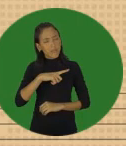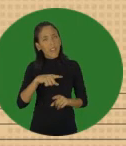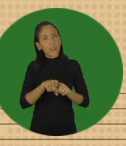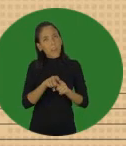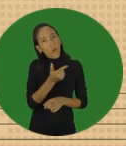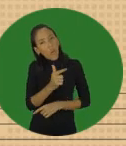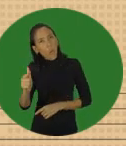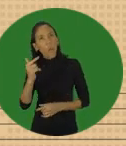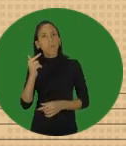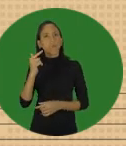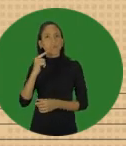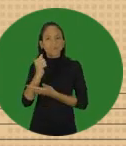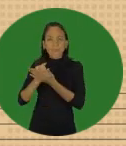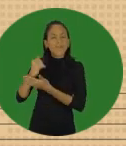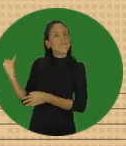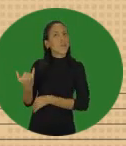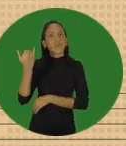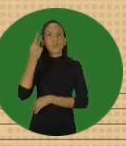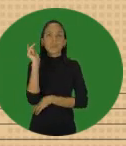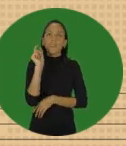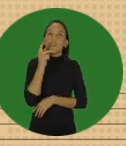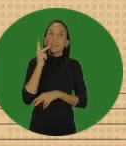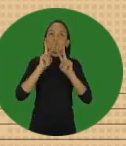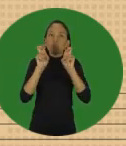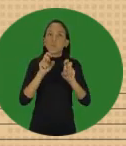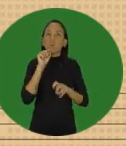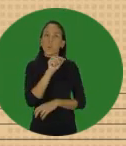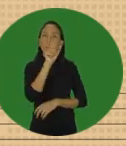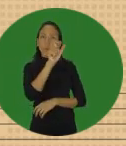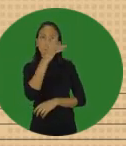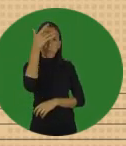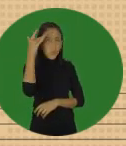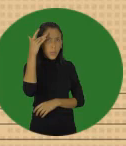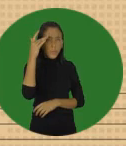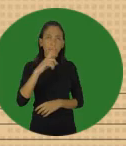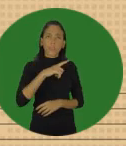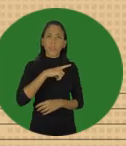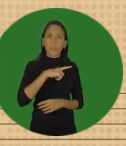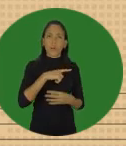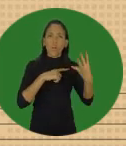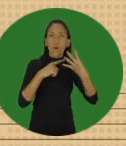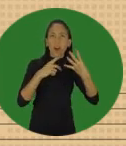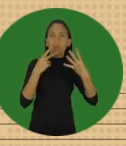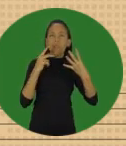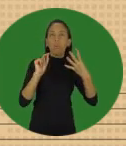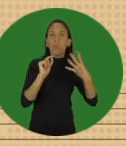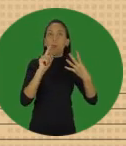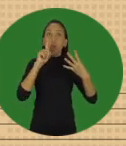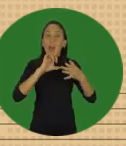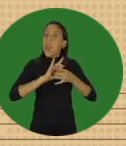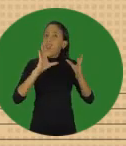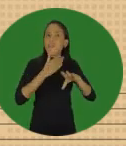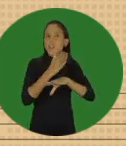3 princípios relacionados ao titular dos dados. O princípio do livre acesso, que estipula que o titular